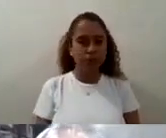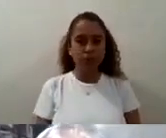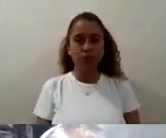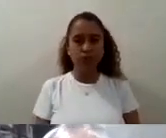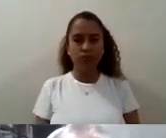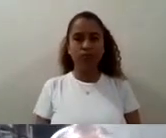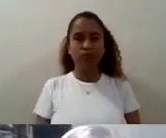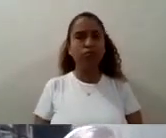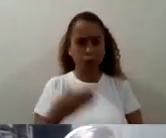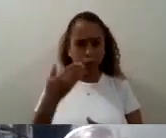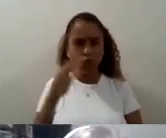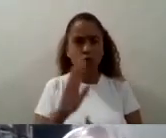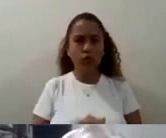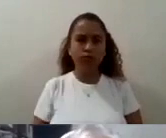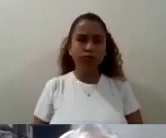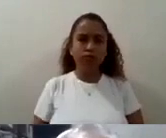Pode ir?